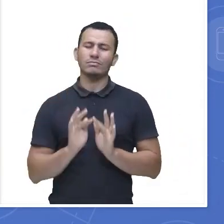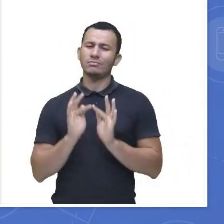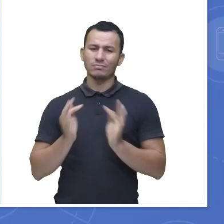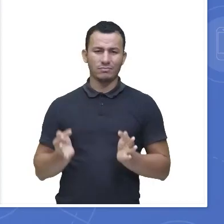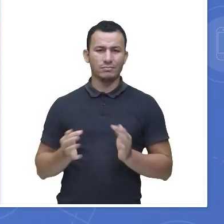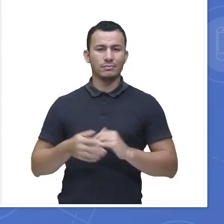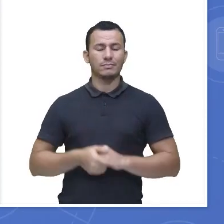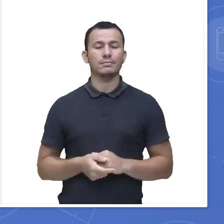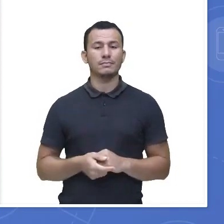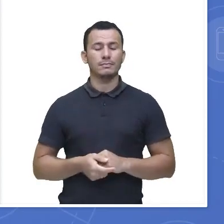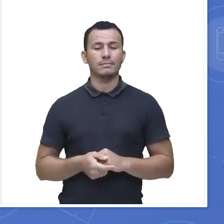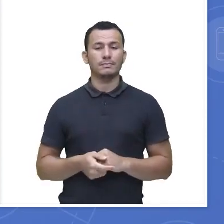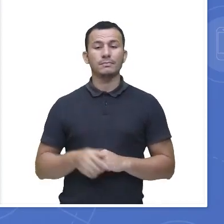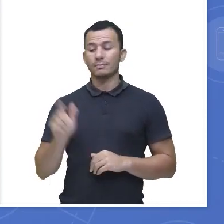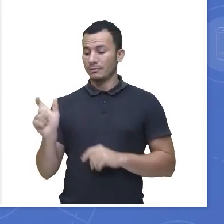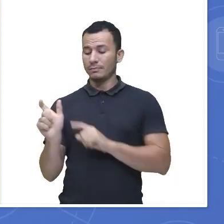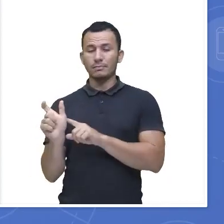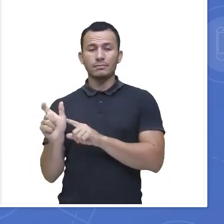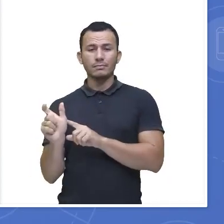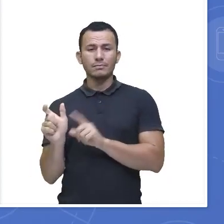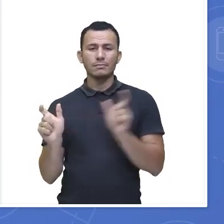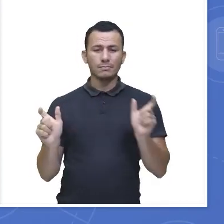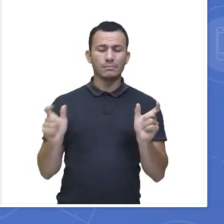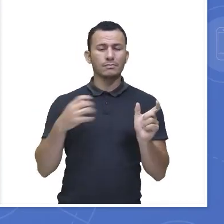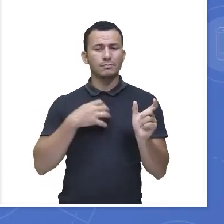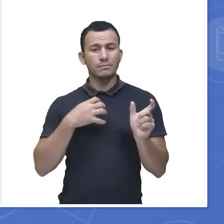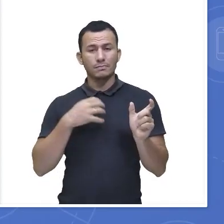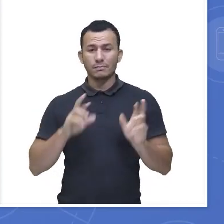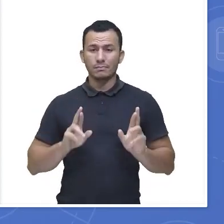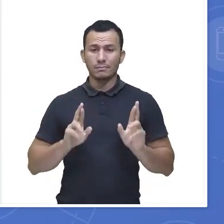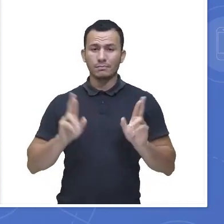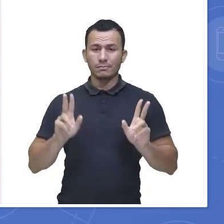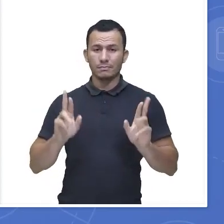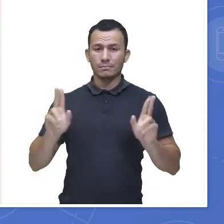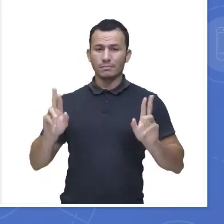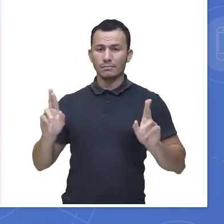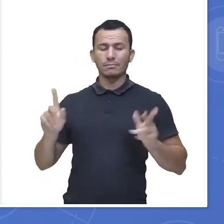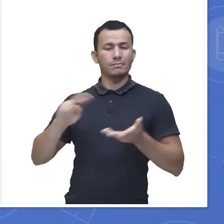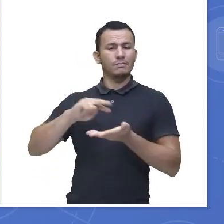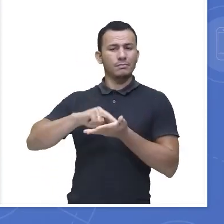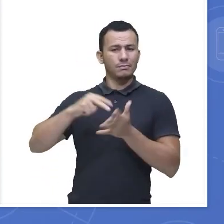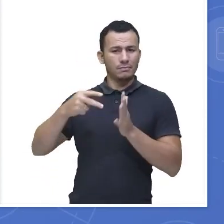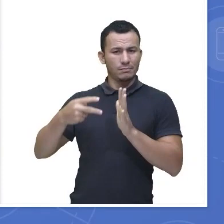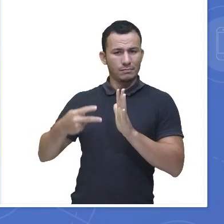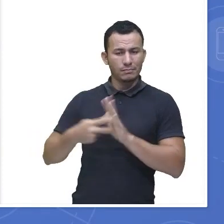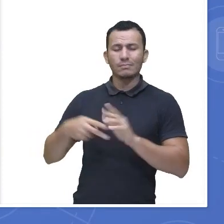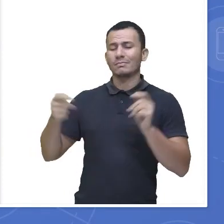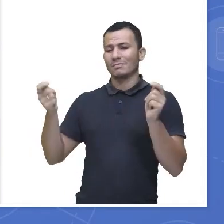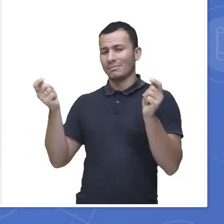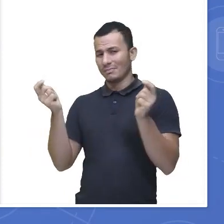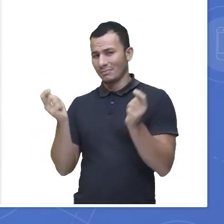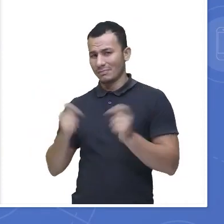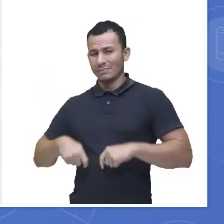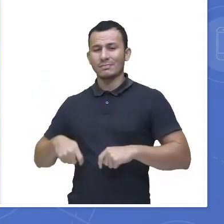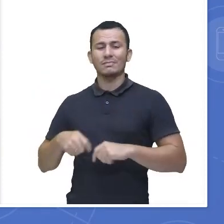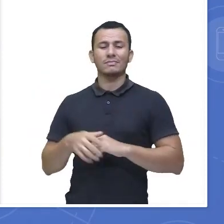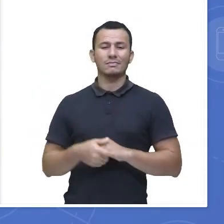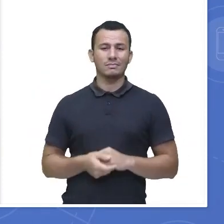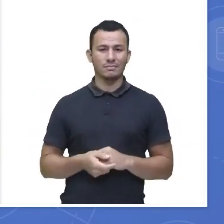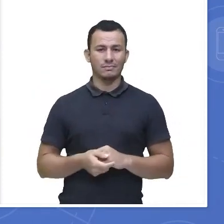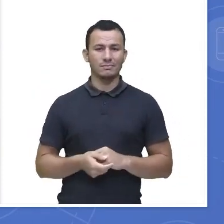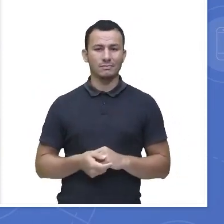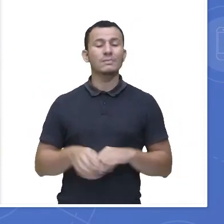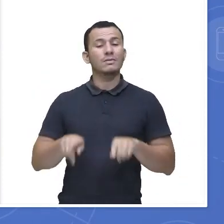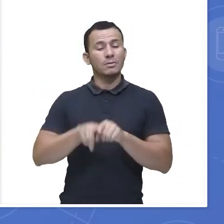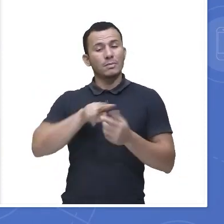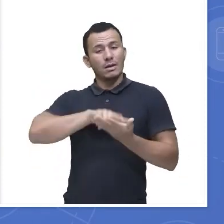simples. Palavras, expressões, né, no texto que vão permitir, possibilitar múltiplas